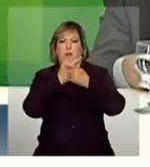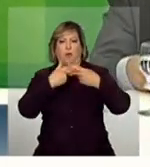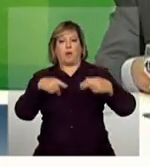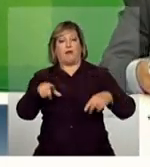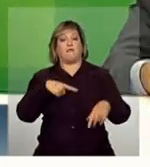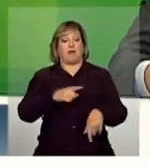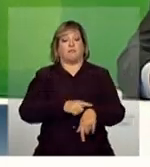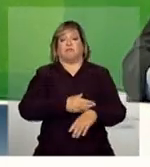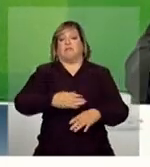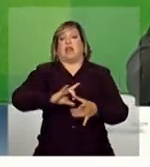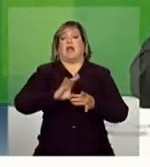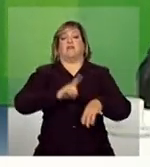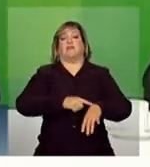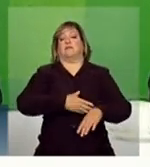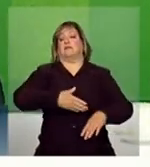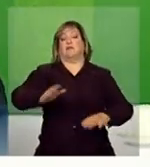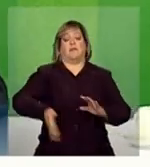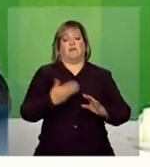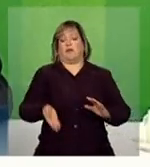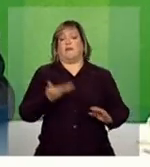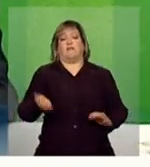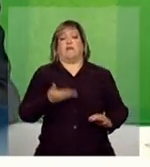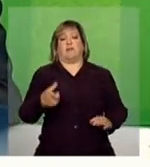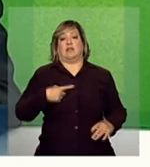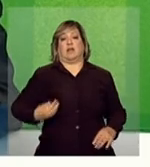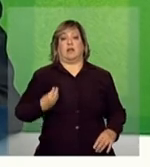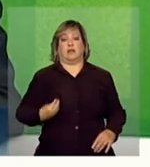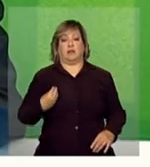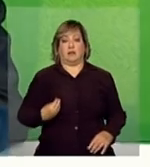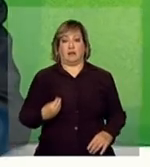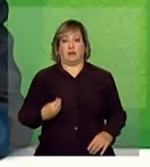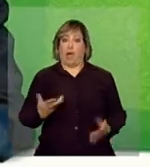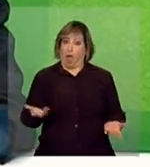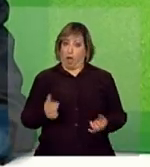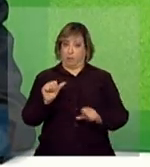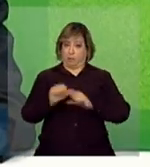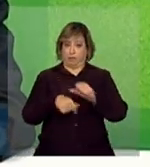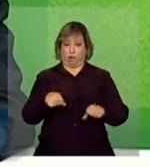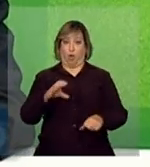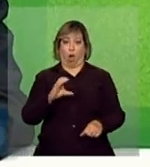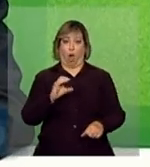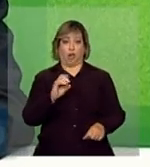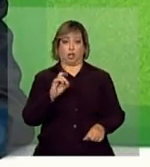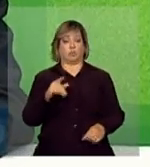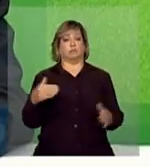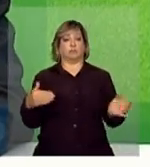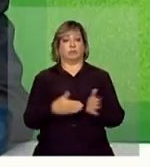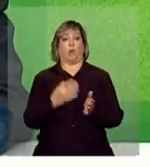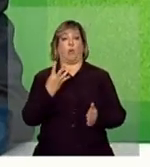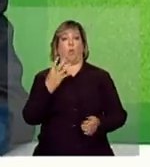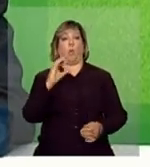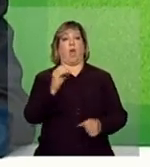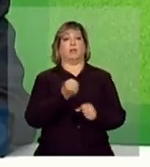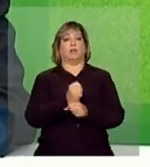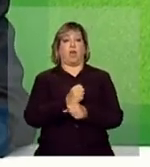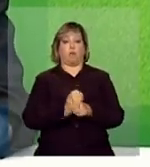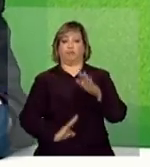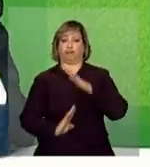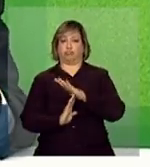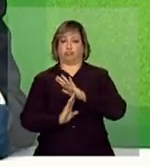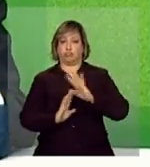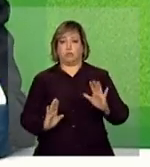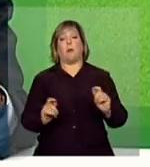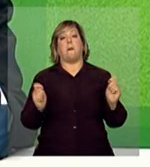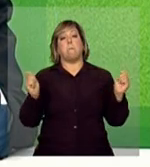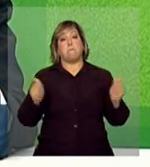e pelo tempo que a mina produzir. Com o novo código, serão 40 anos, até 40 anos, pode ser